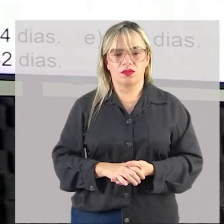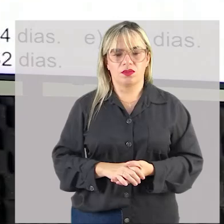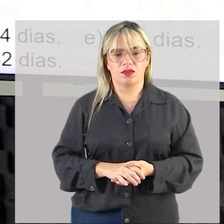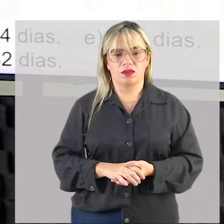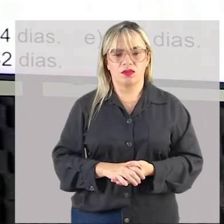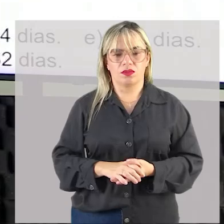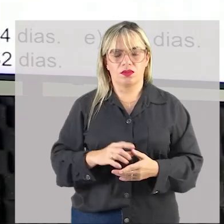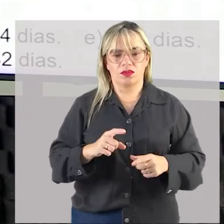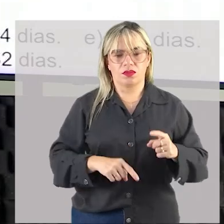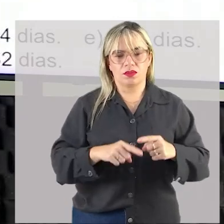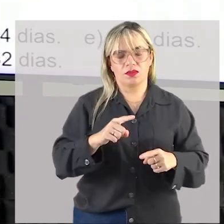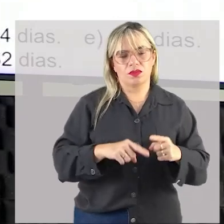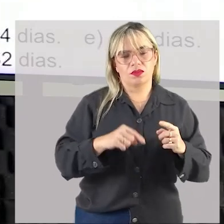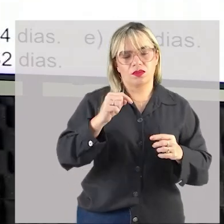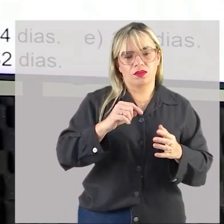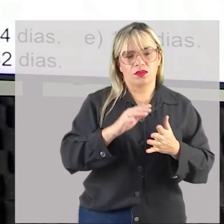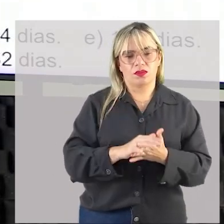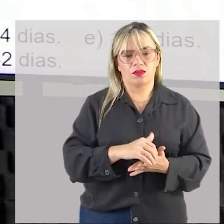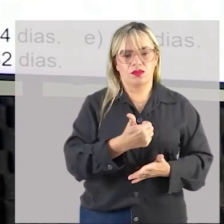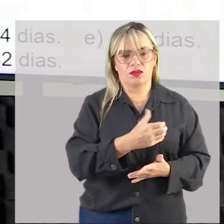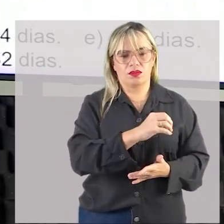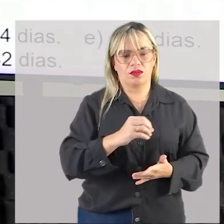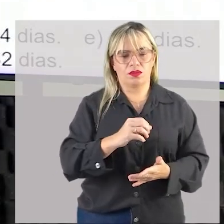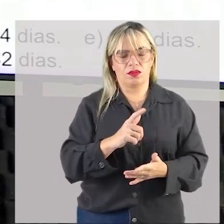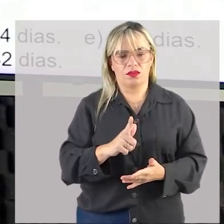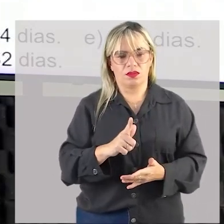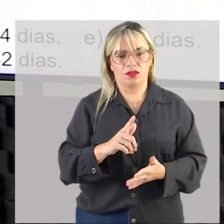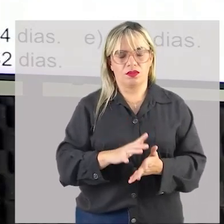Você tem 100 gramas de um determinado material.